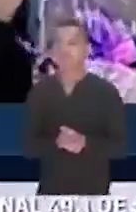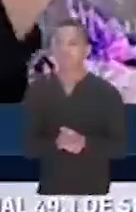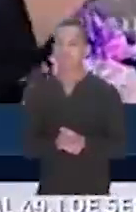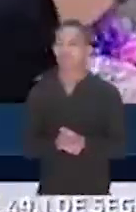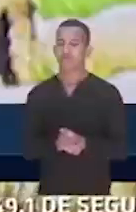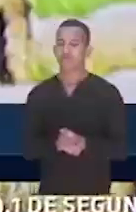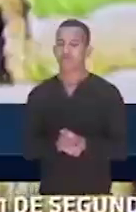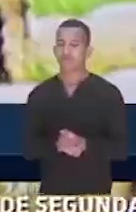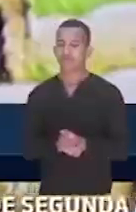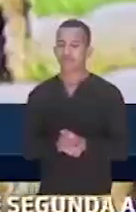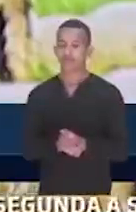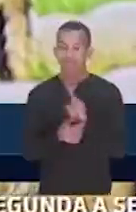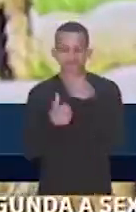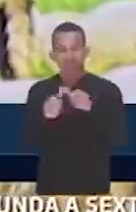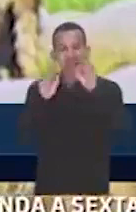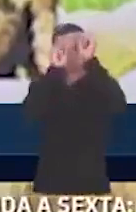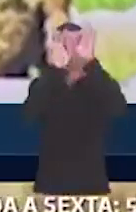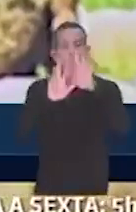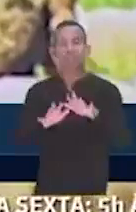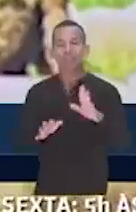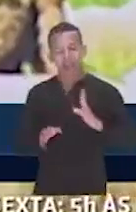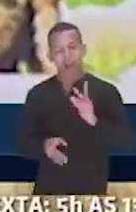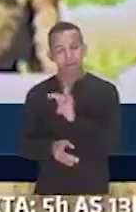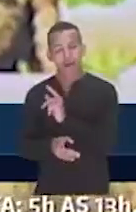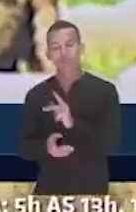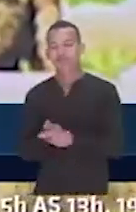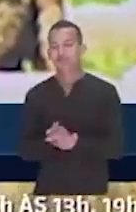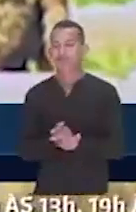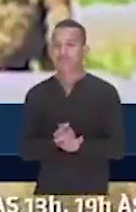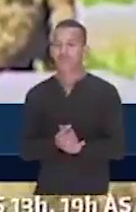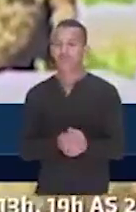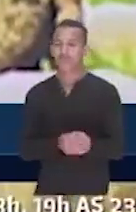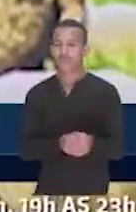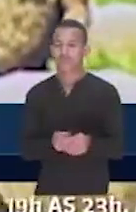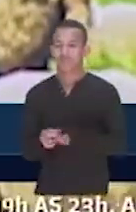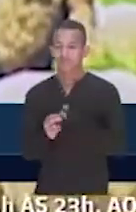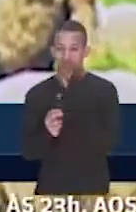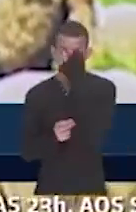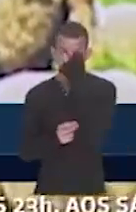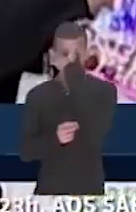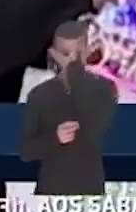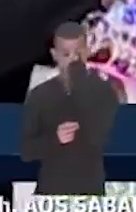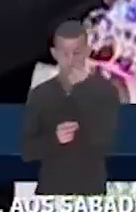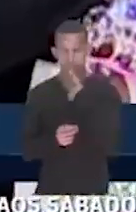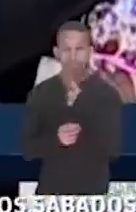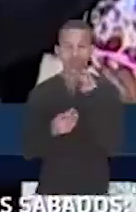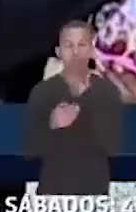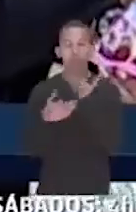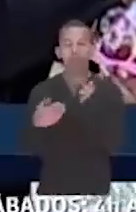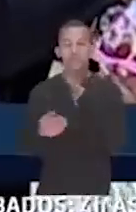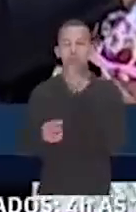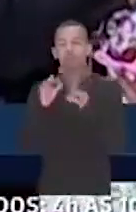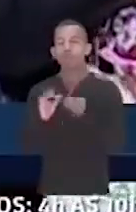dor. Você está abençoada, filhinho. Eita em nome Deus. De Jesus. Glória a Deus. Não posso falar mais, porque estou atrasado. Eu tenho uma causa justa na justiça